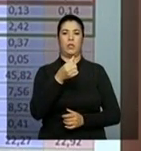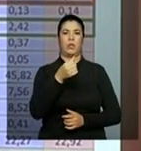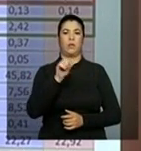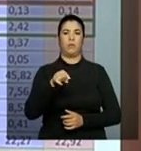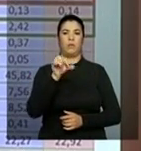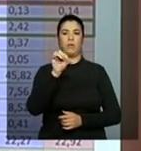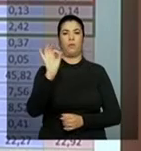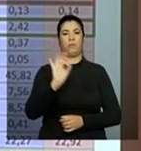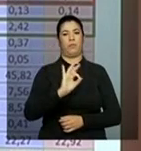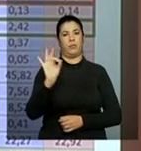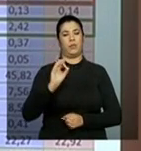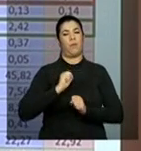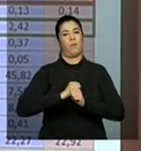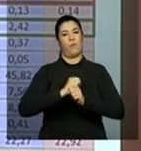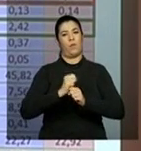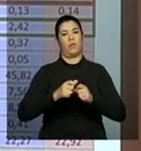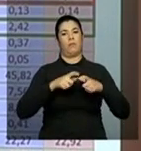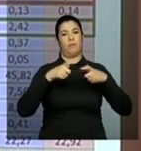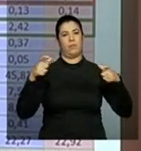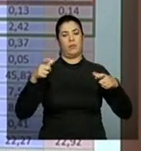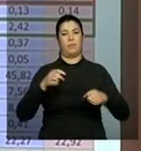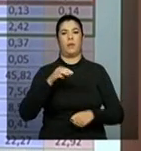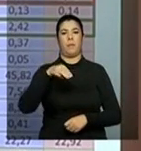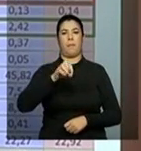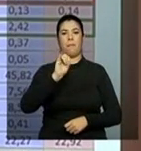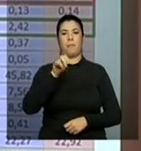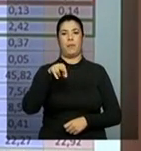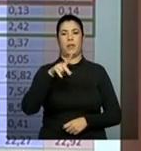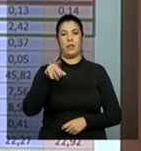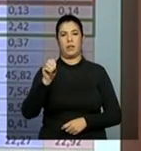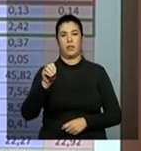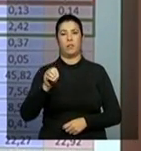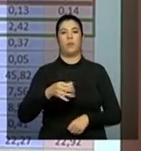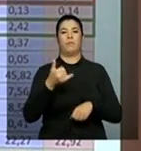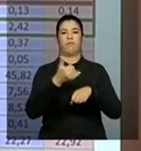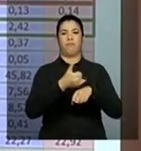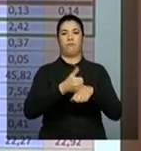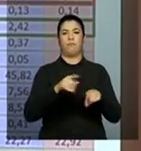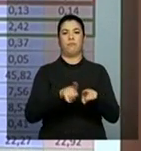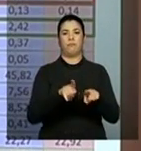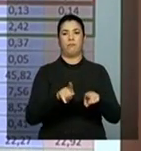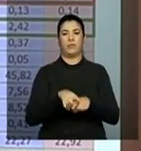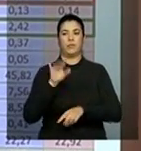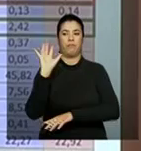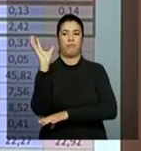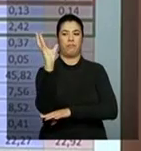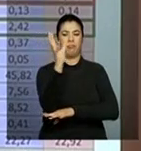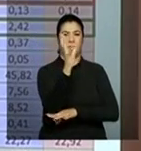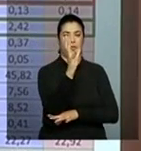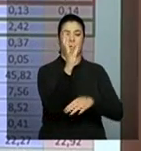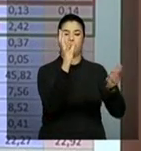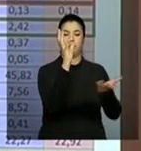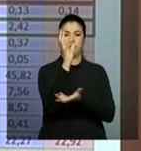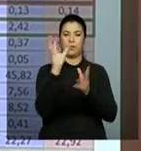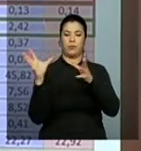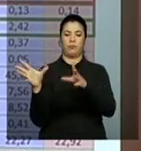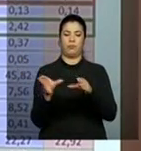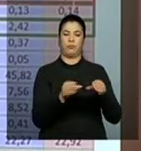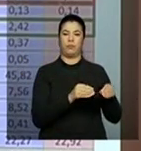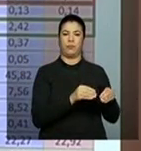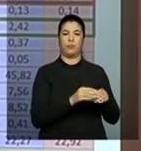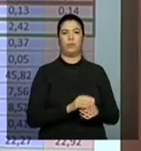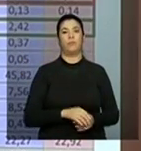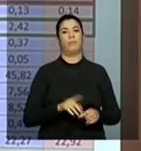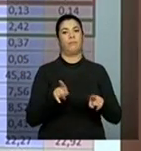ano, respectivamente, para mineração e área urbana, nessa área desflorestada. Muito embora ressaltando, né, que